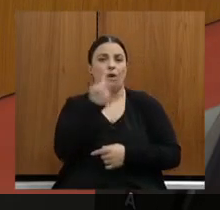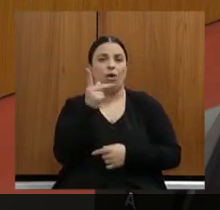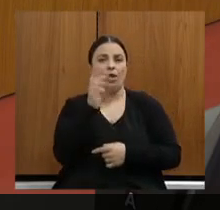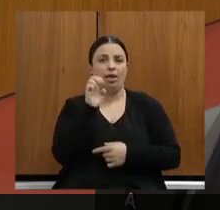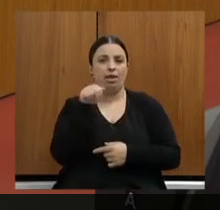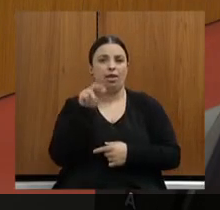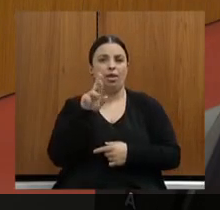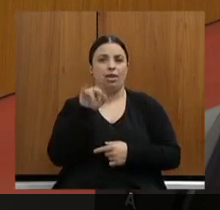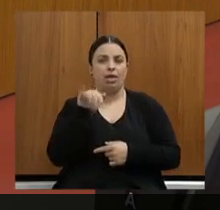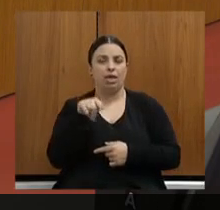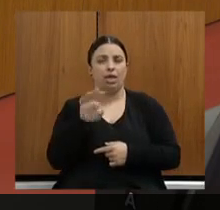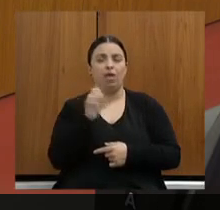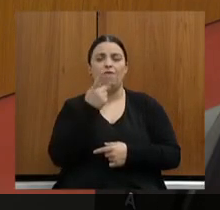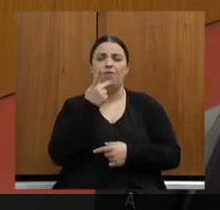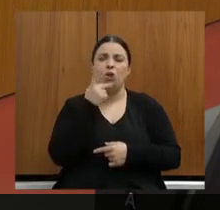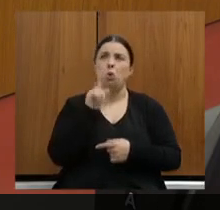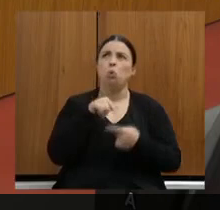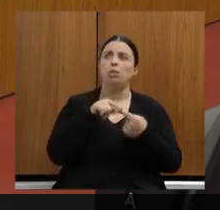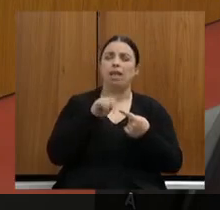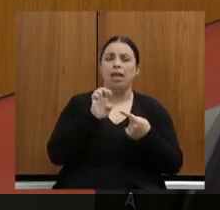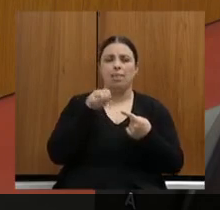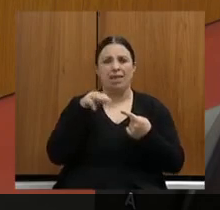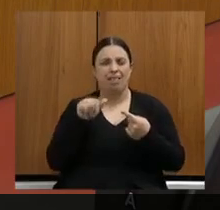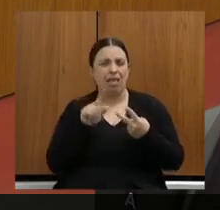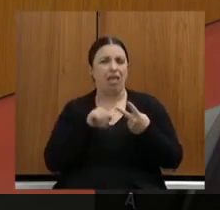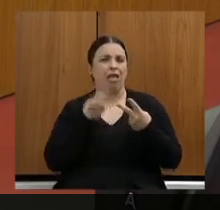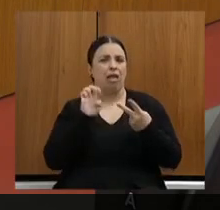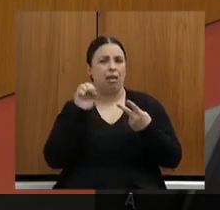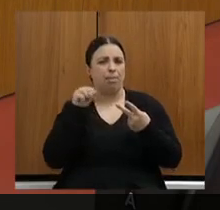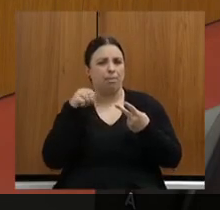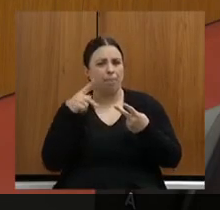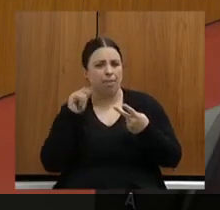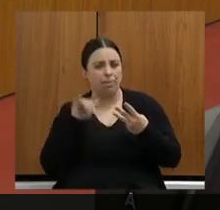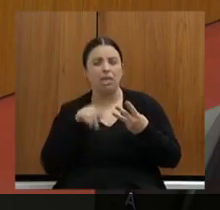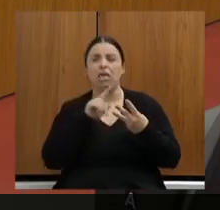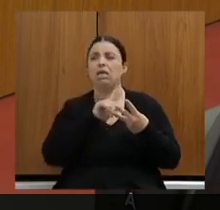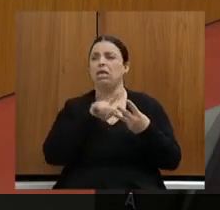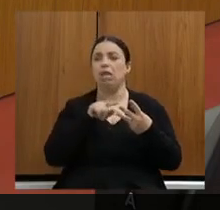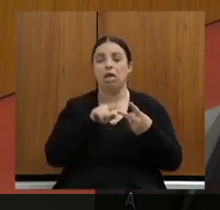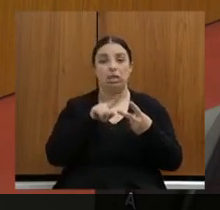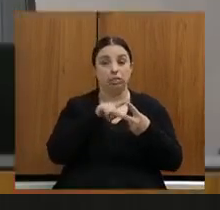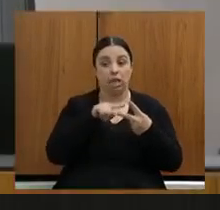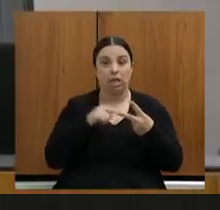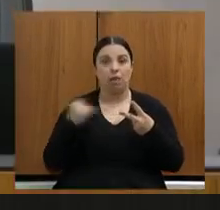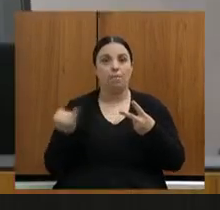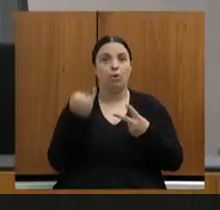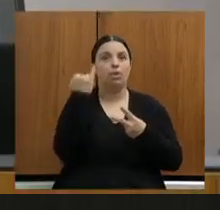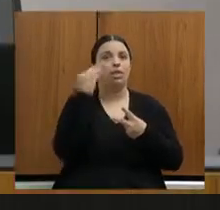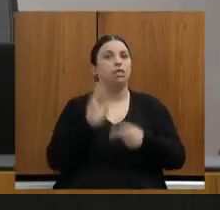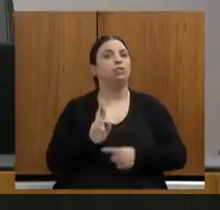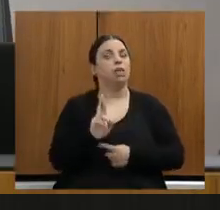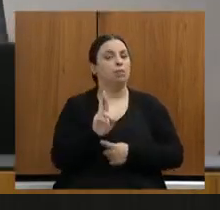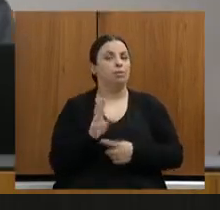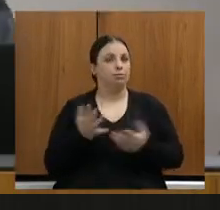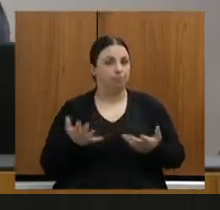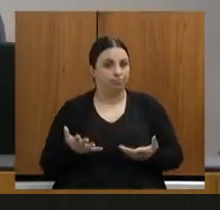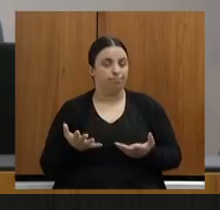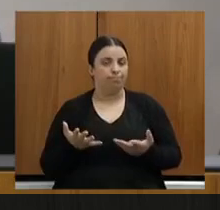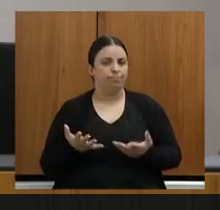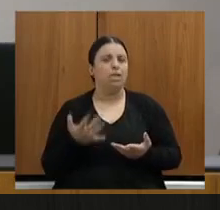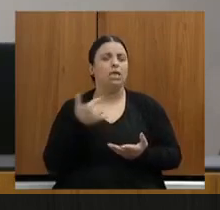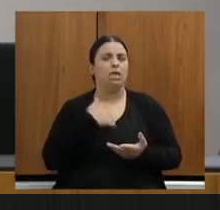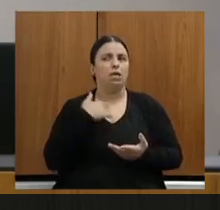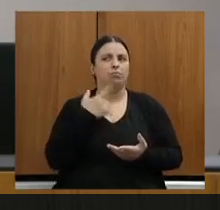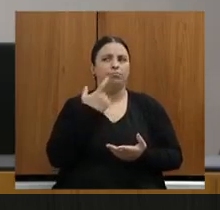falou sobre a questão da imaté da EPAMIG da importância de representatividade Oi e eu a